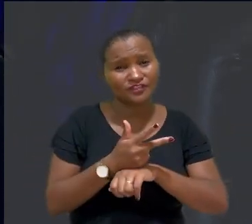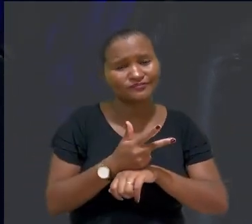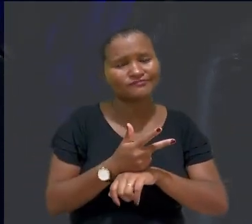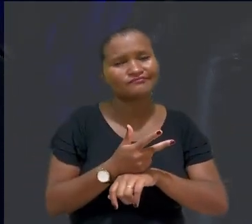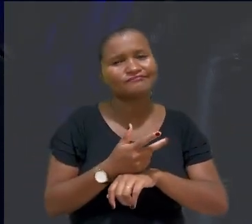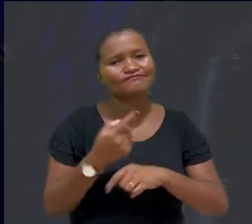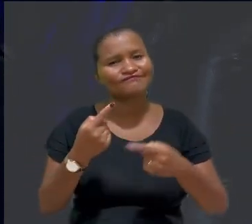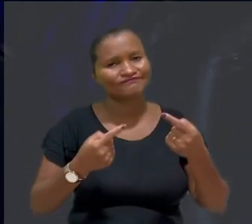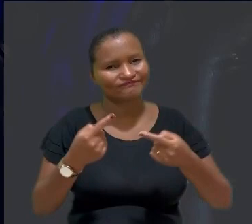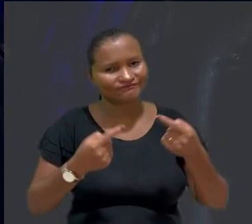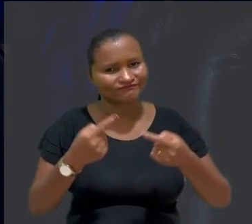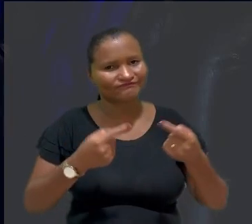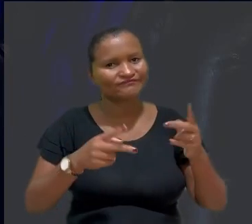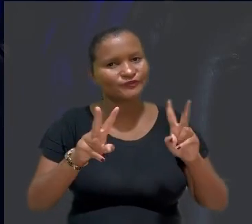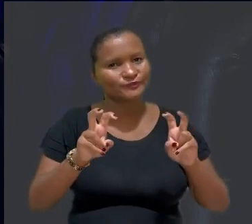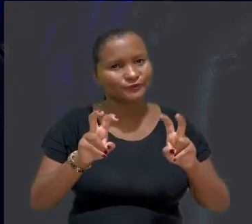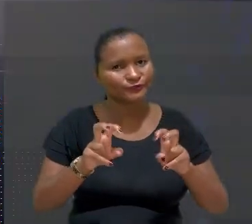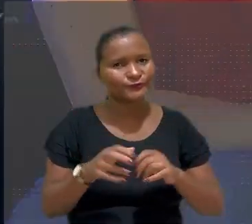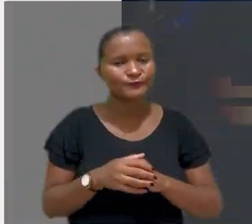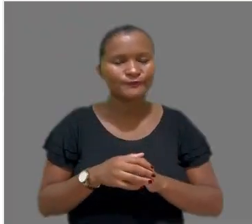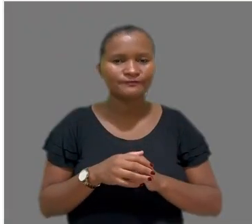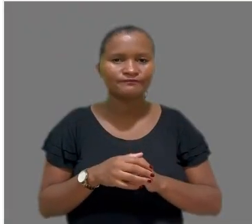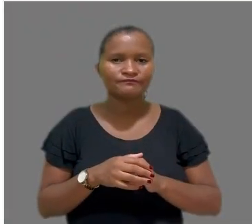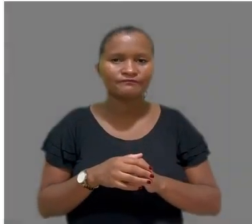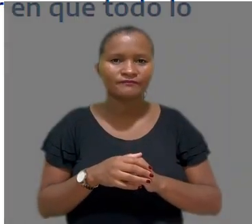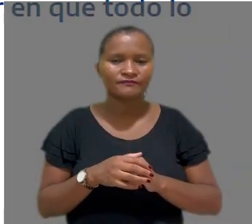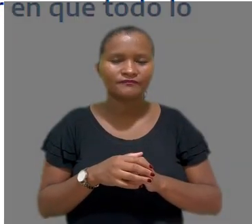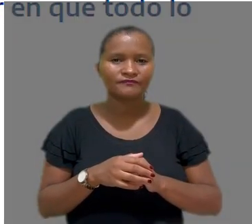tem levantado debates sobre o assunto.